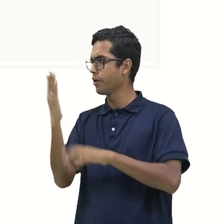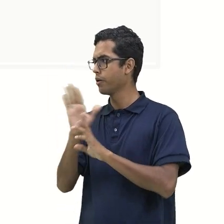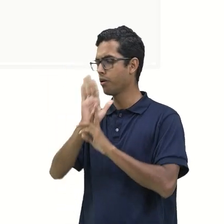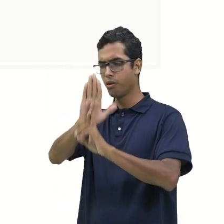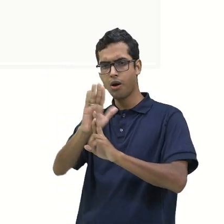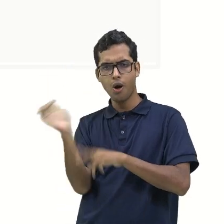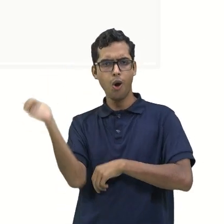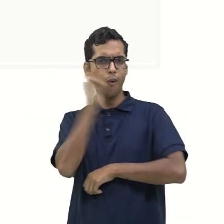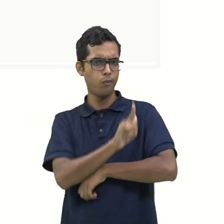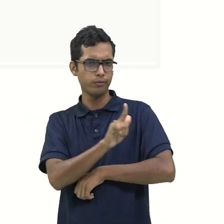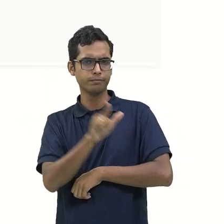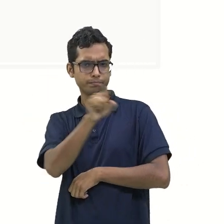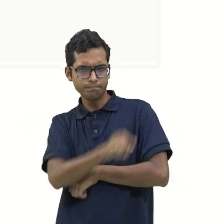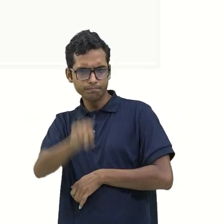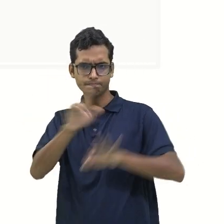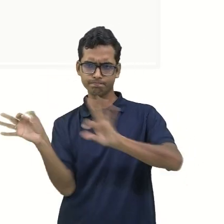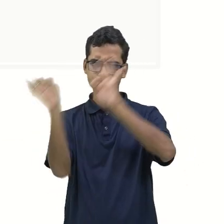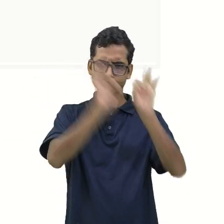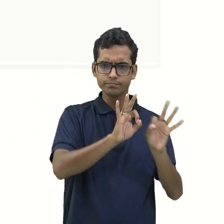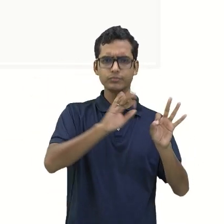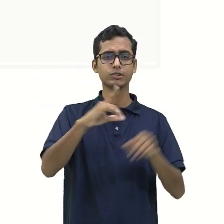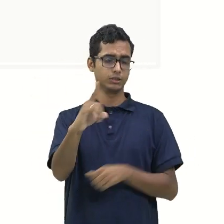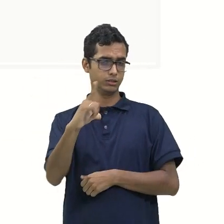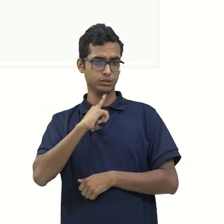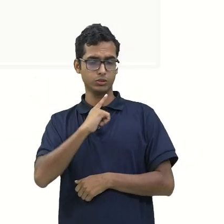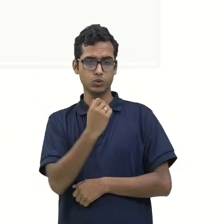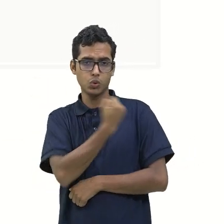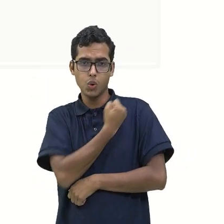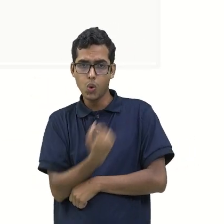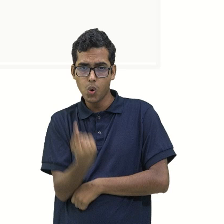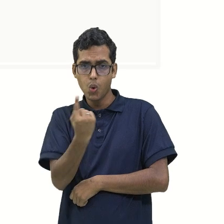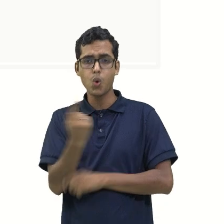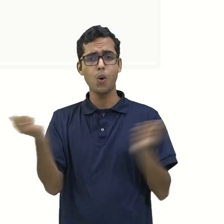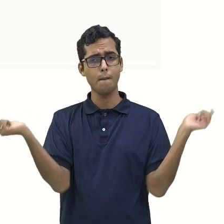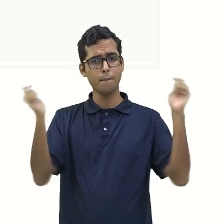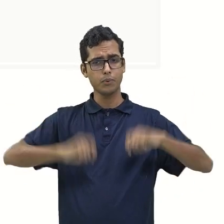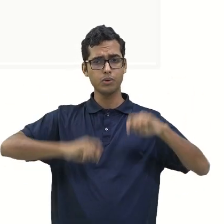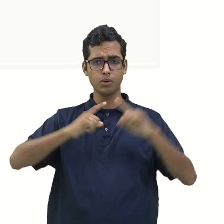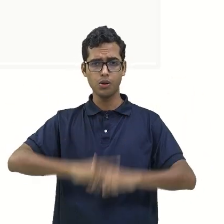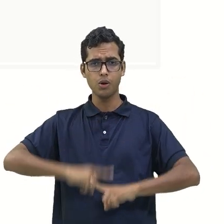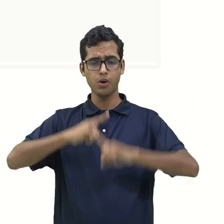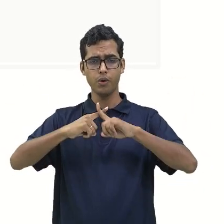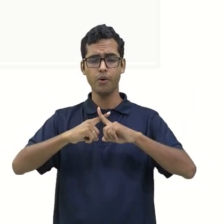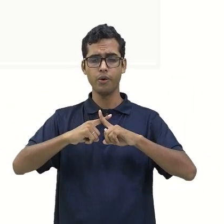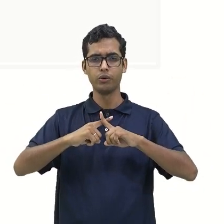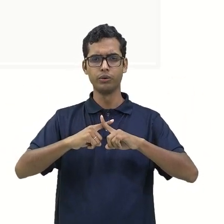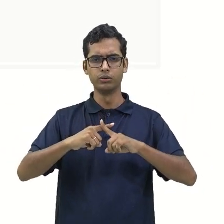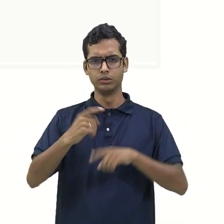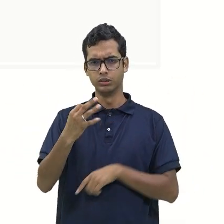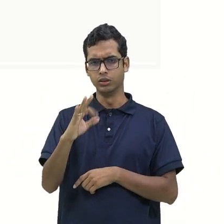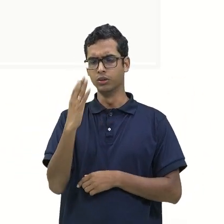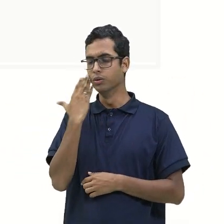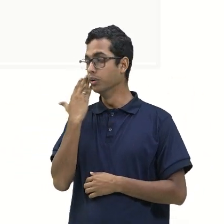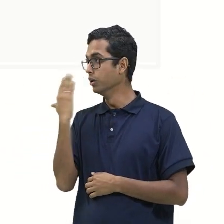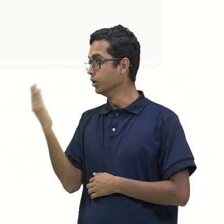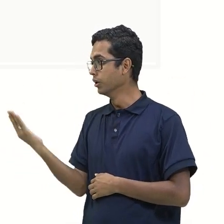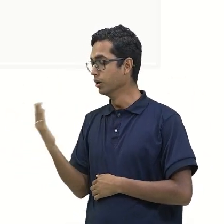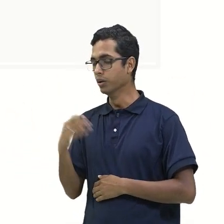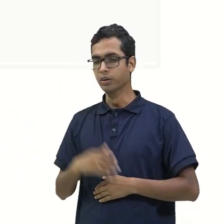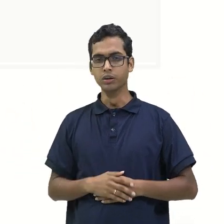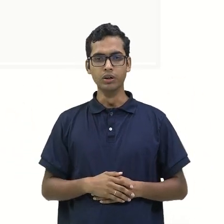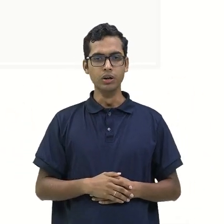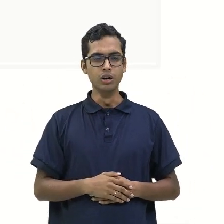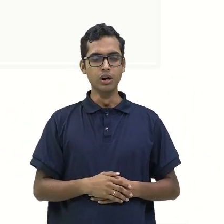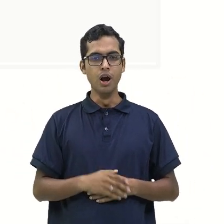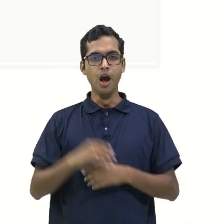representar, né? Para vocês aí que existe o número 1 que a gente pode fazer essa multiplicação aqui, tá? Então eu multiplico numerador